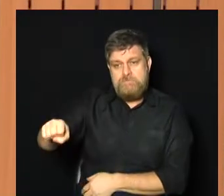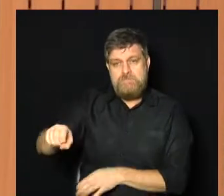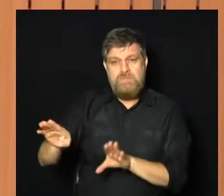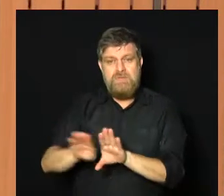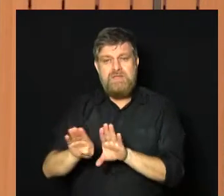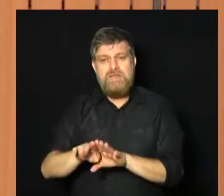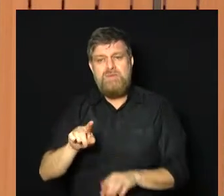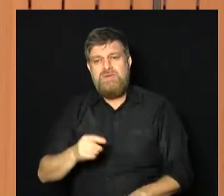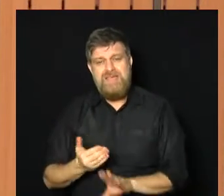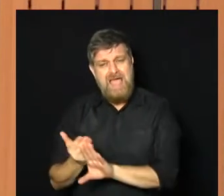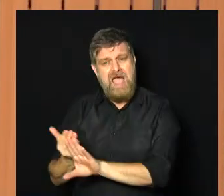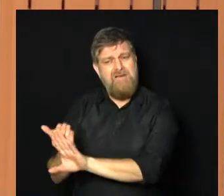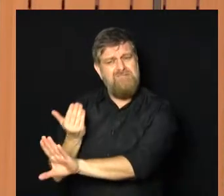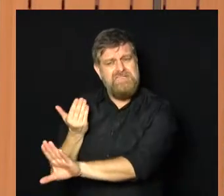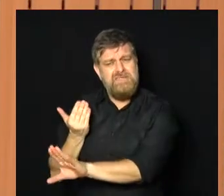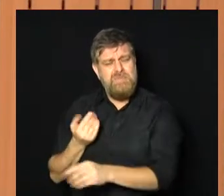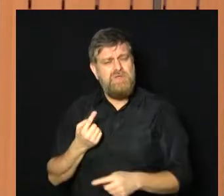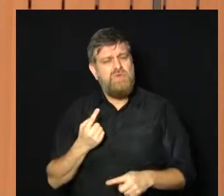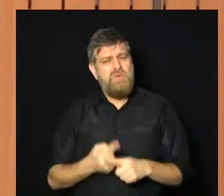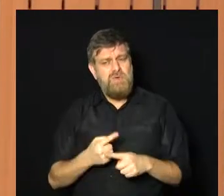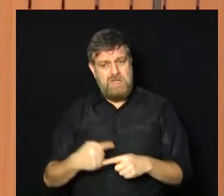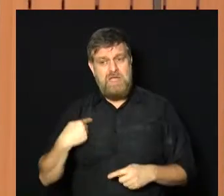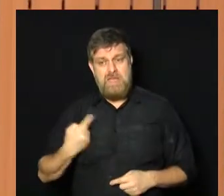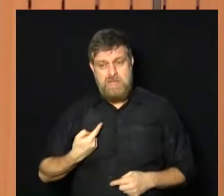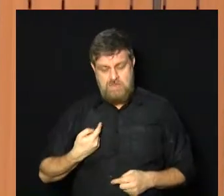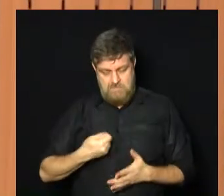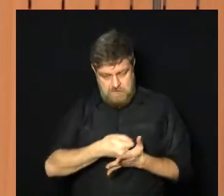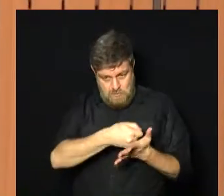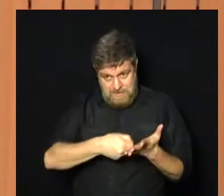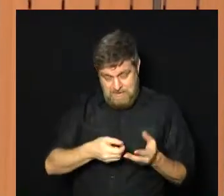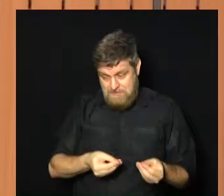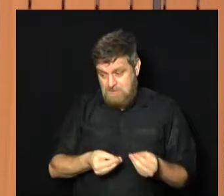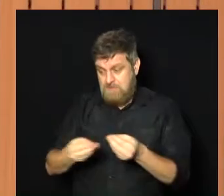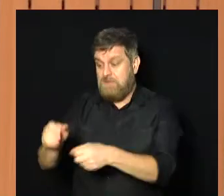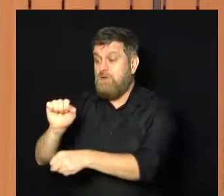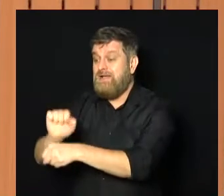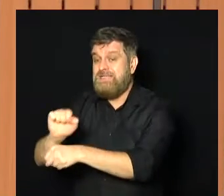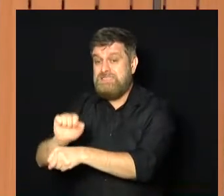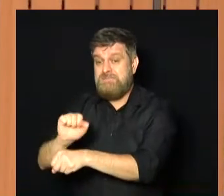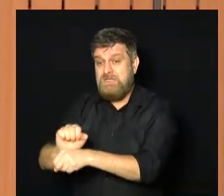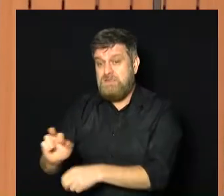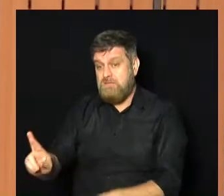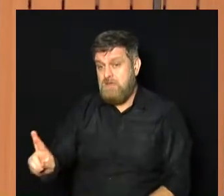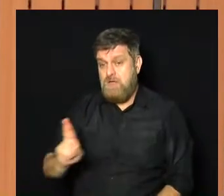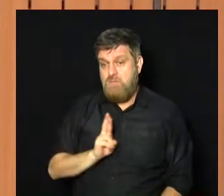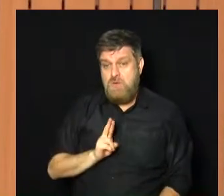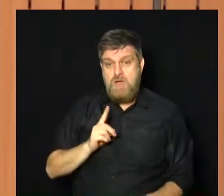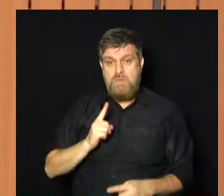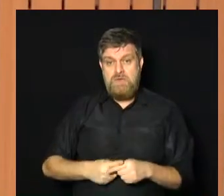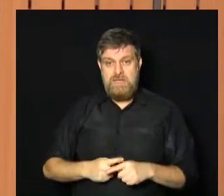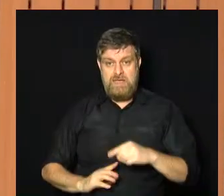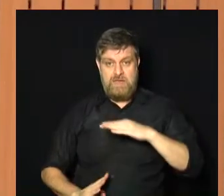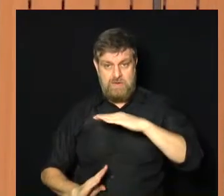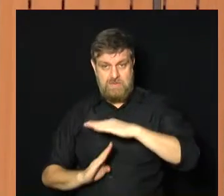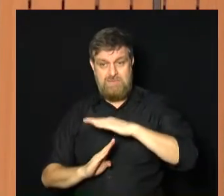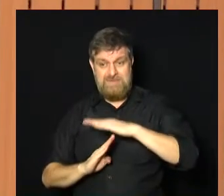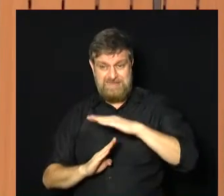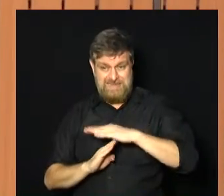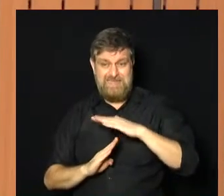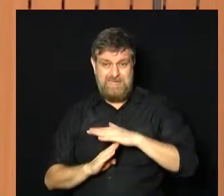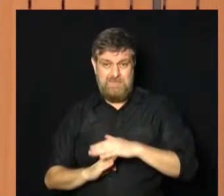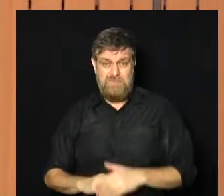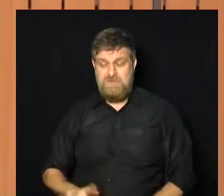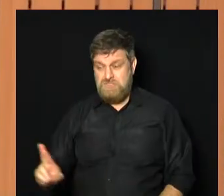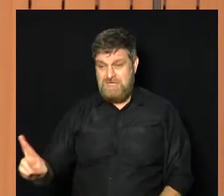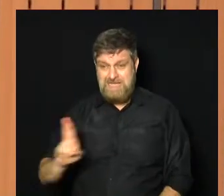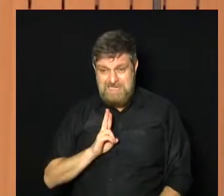também de um requerimento que nós fizemos, que ainda não foi respondido. Nós estamos aguardando a resposta, porque os prazos também estão suspensos por